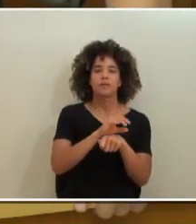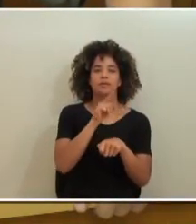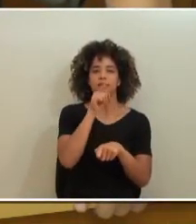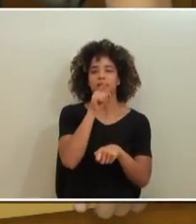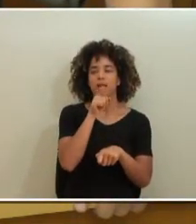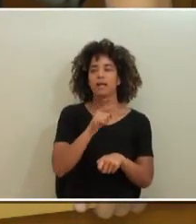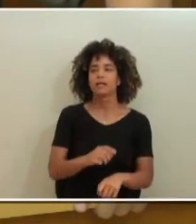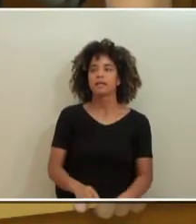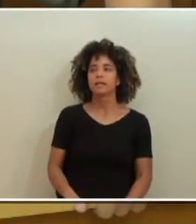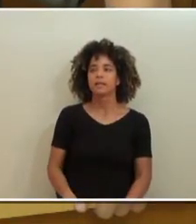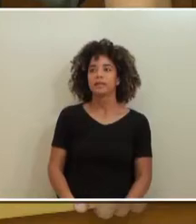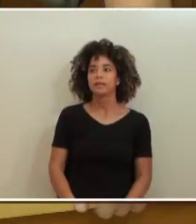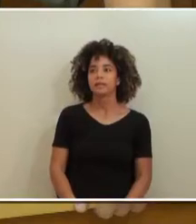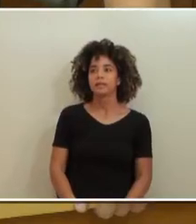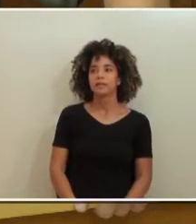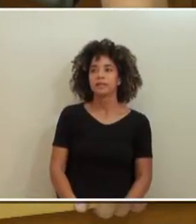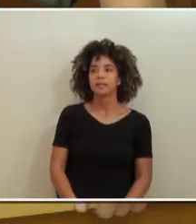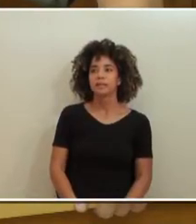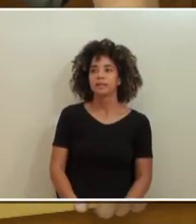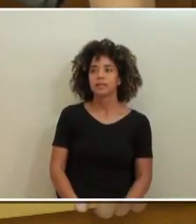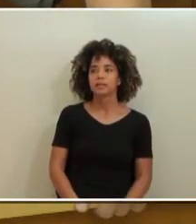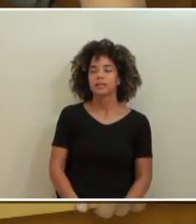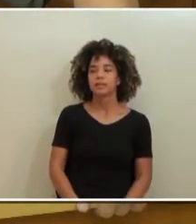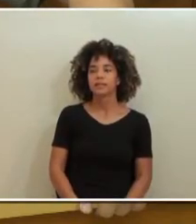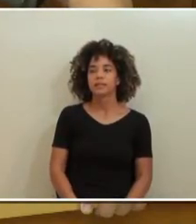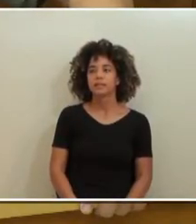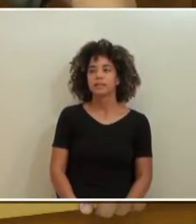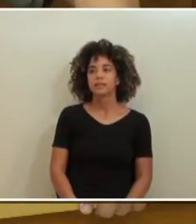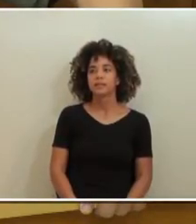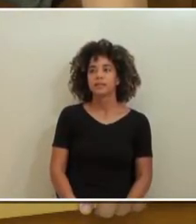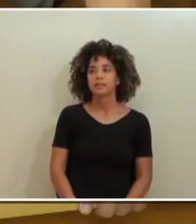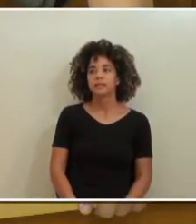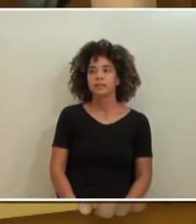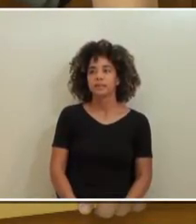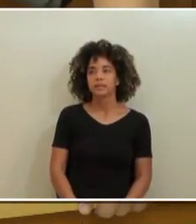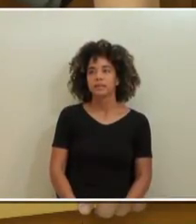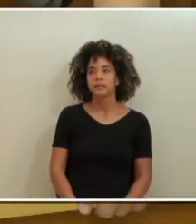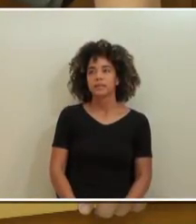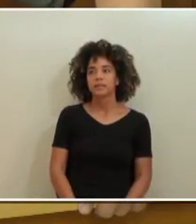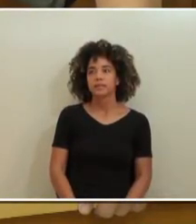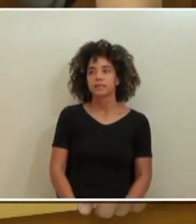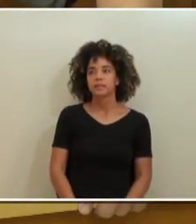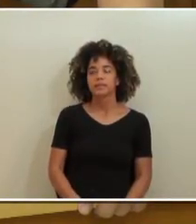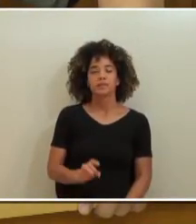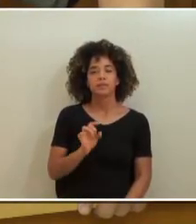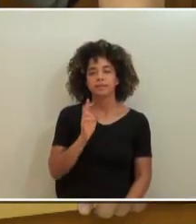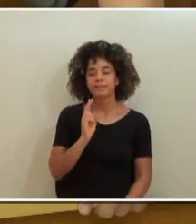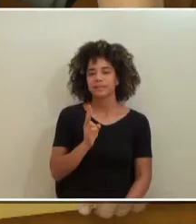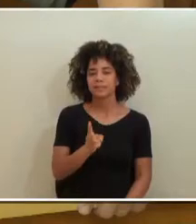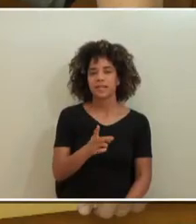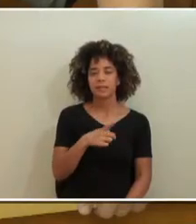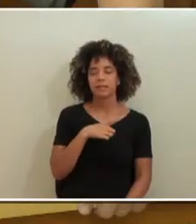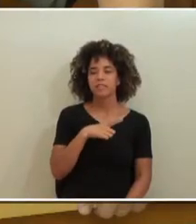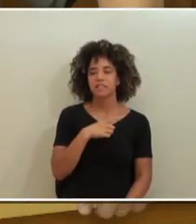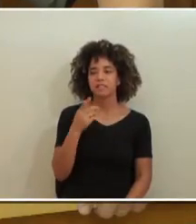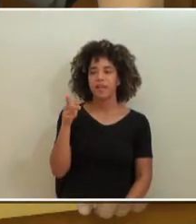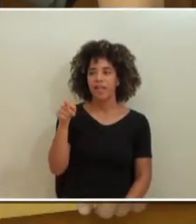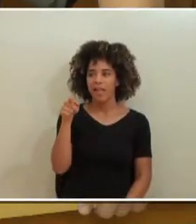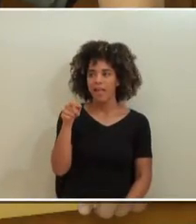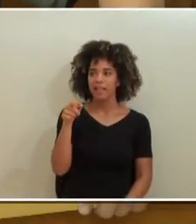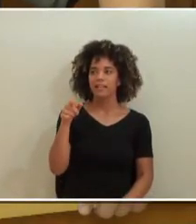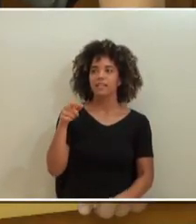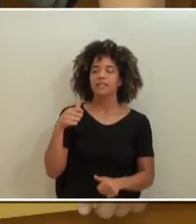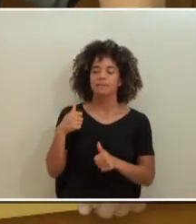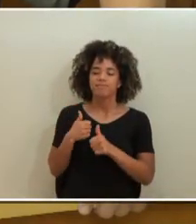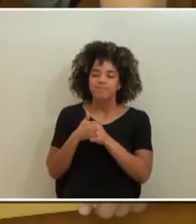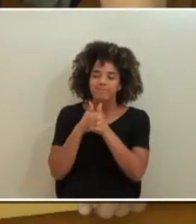nosso Guiou é Bateias. Ok? Então, eu sempre tive o Kiko me acompanhando, me apoiando como assessor